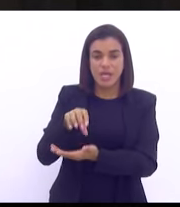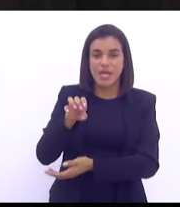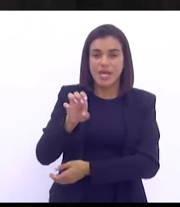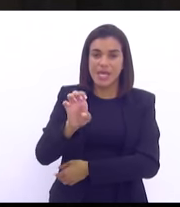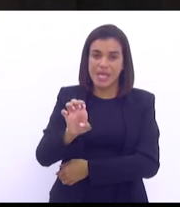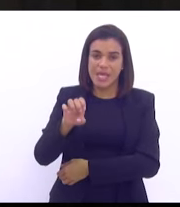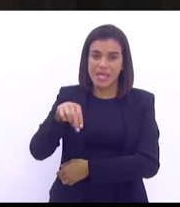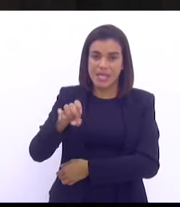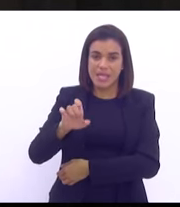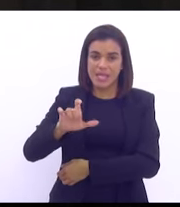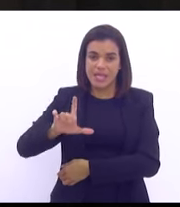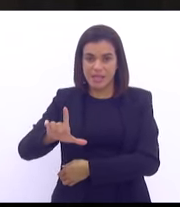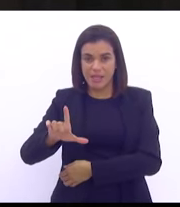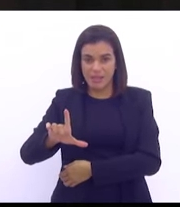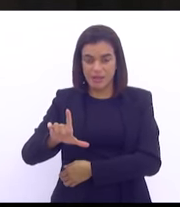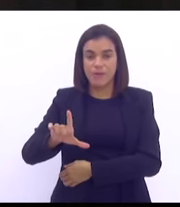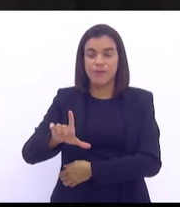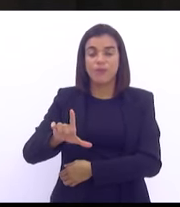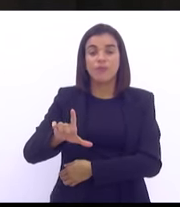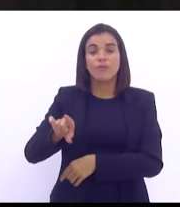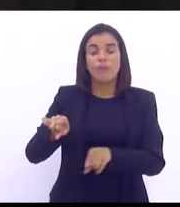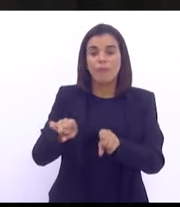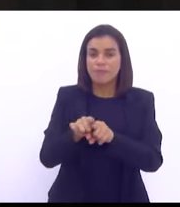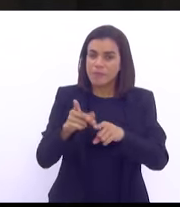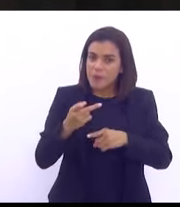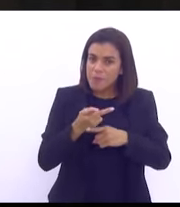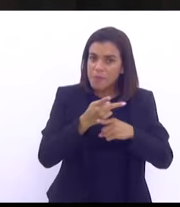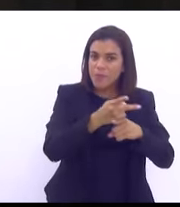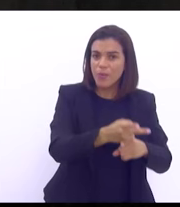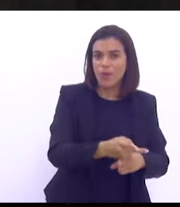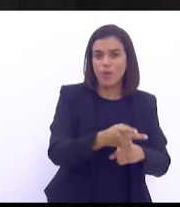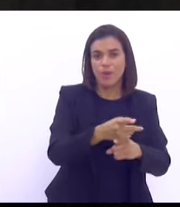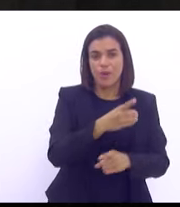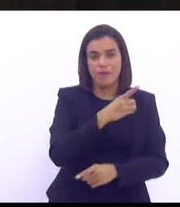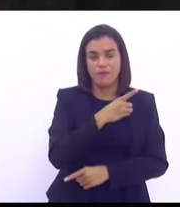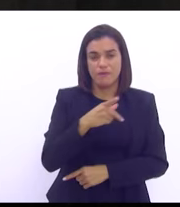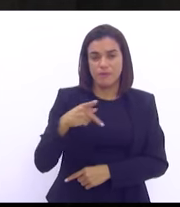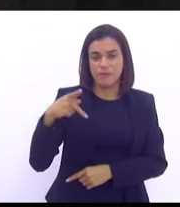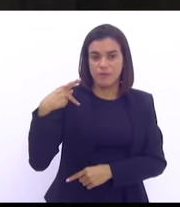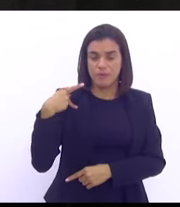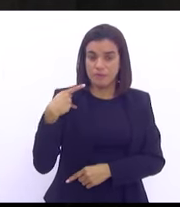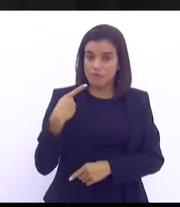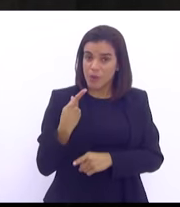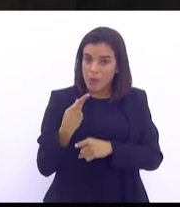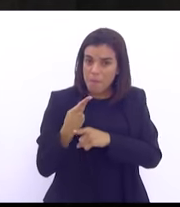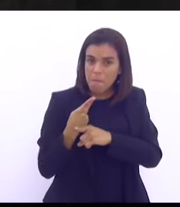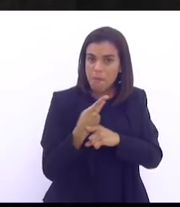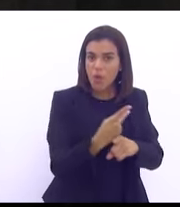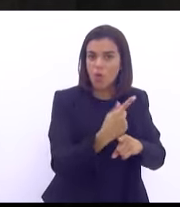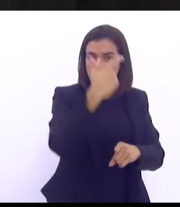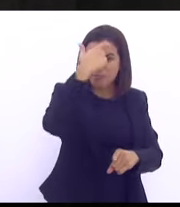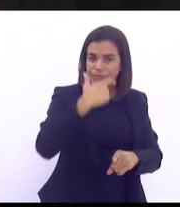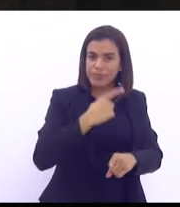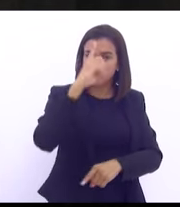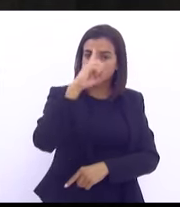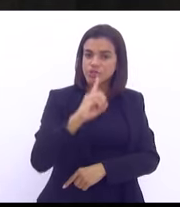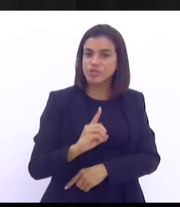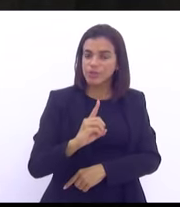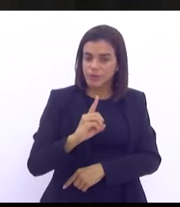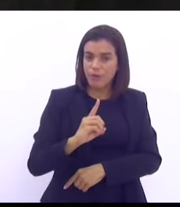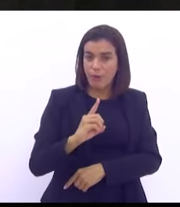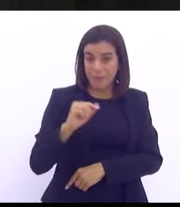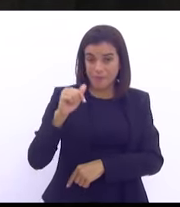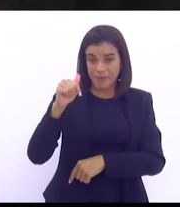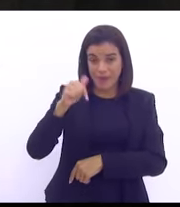como queiram pronunciar. E também procure a Defensoria Pública. Vá atrás dos seus direitos. Aqui